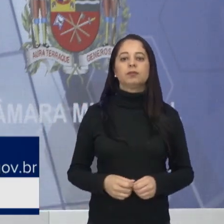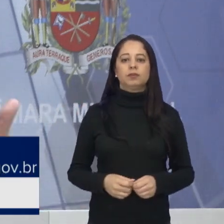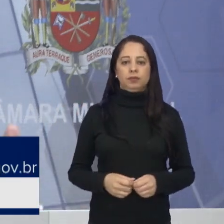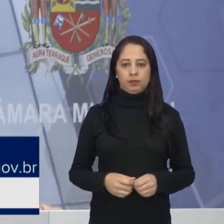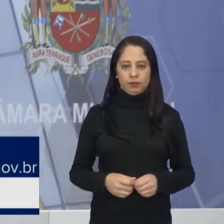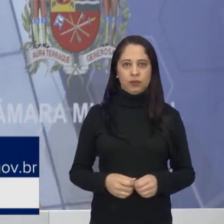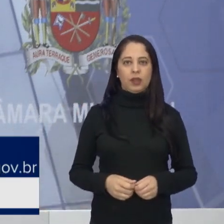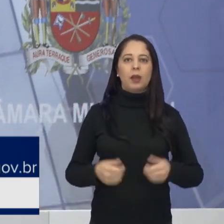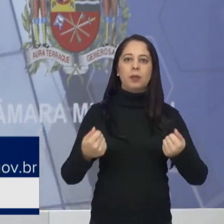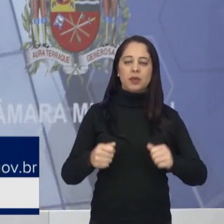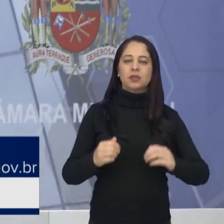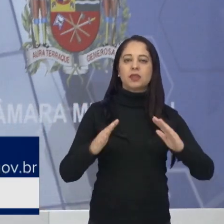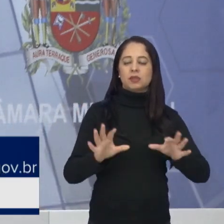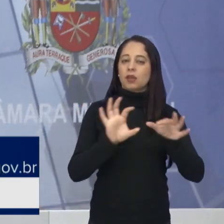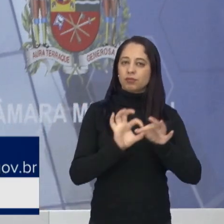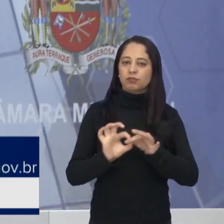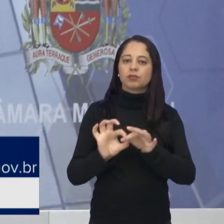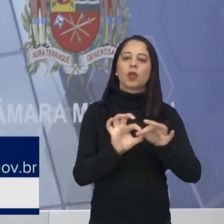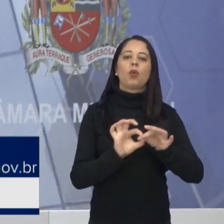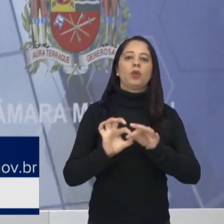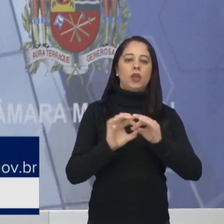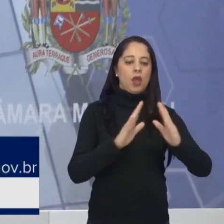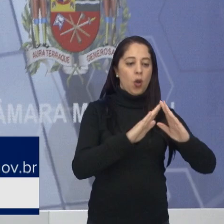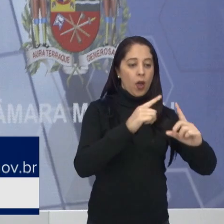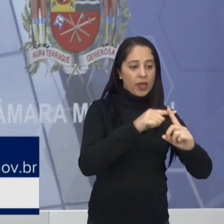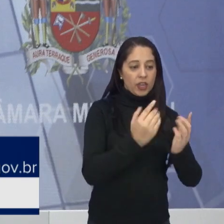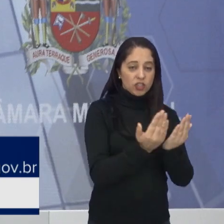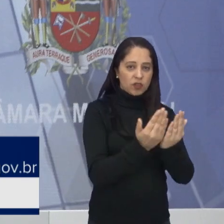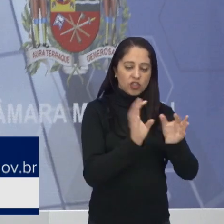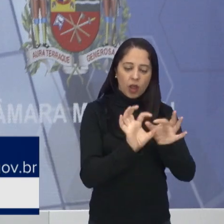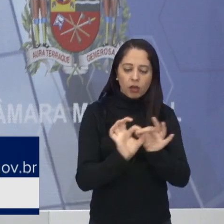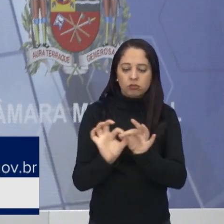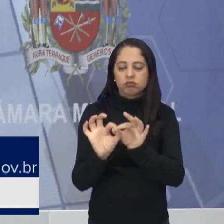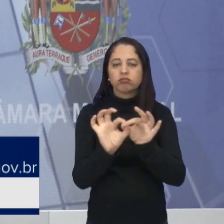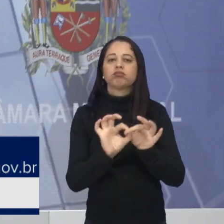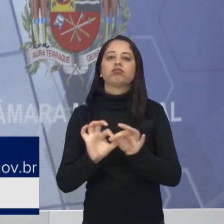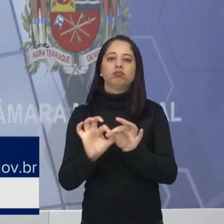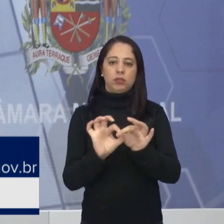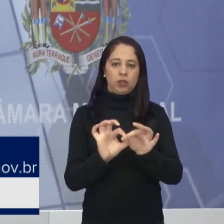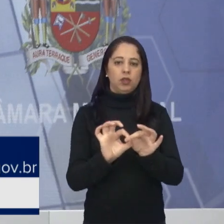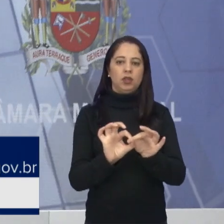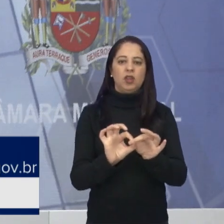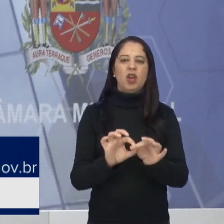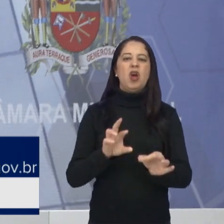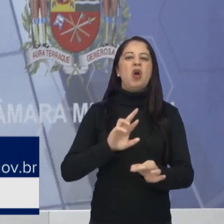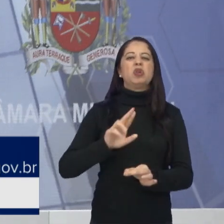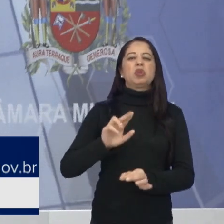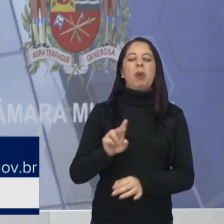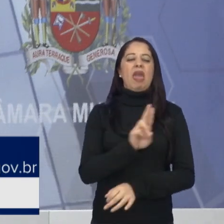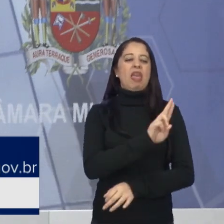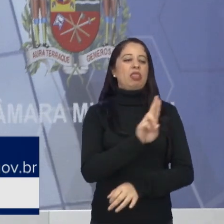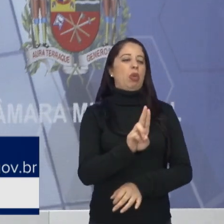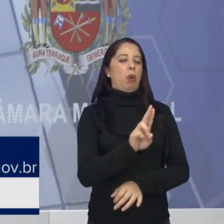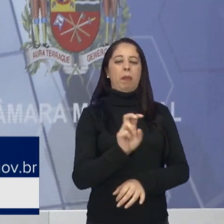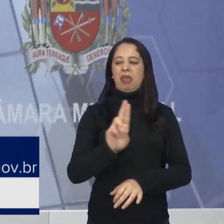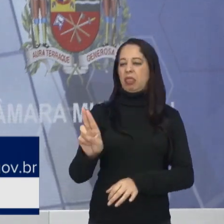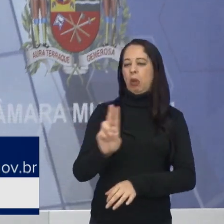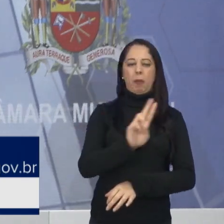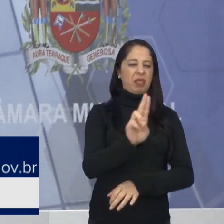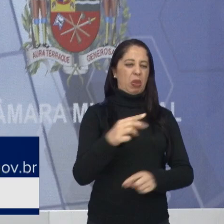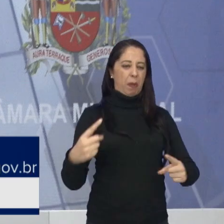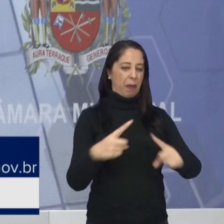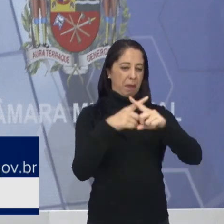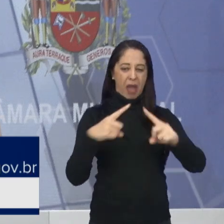Construir a união entre as igrejas. A gente não levanta nome de igreja nenhuma, é uma